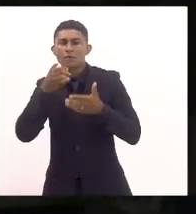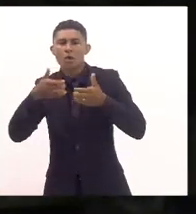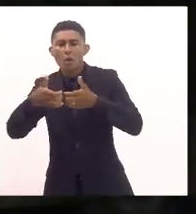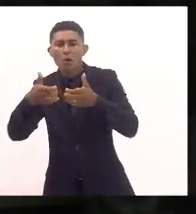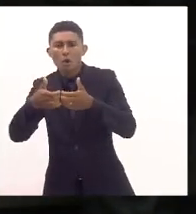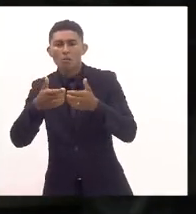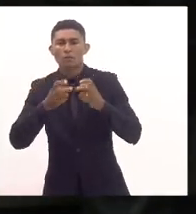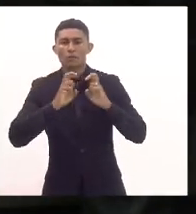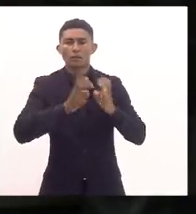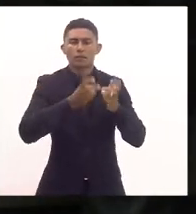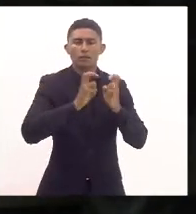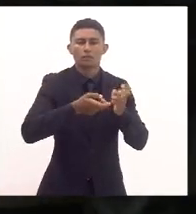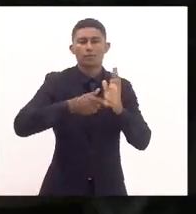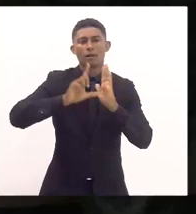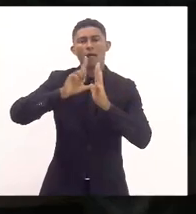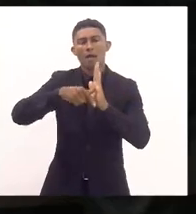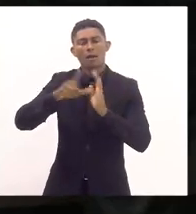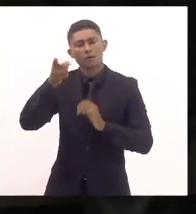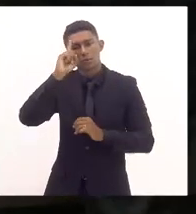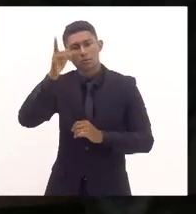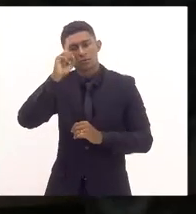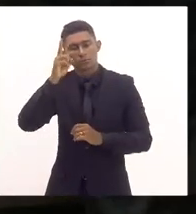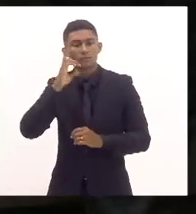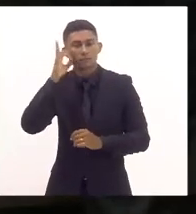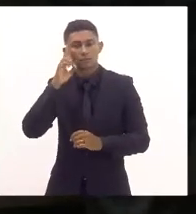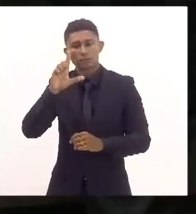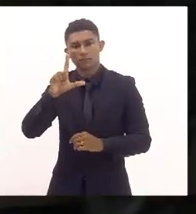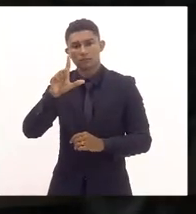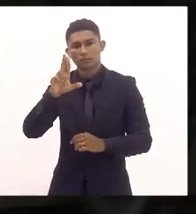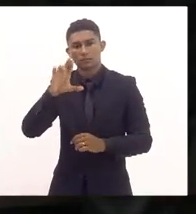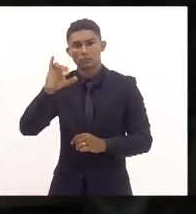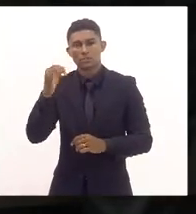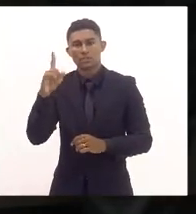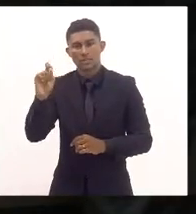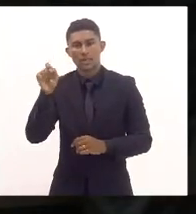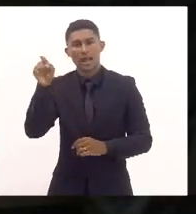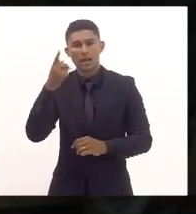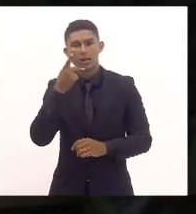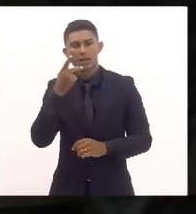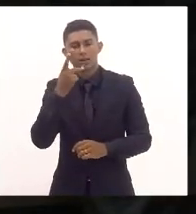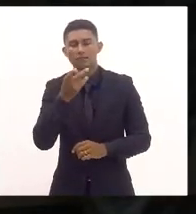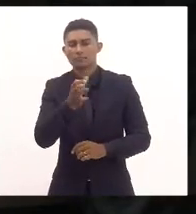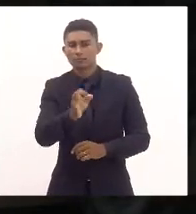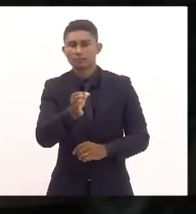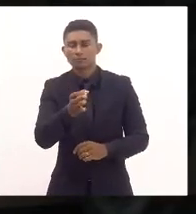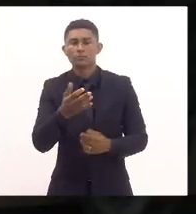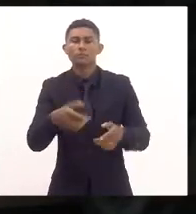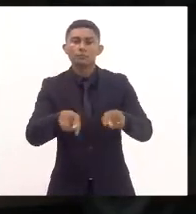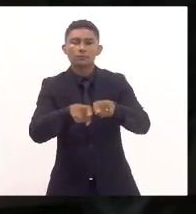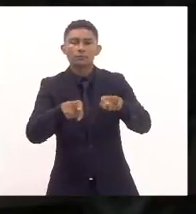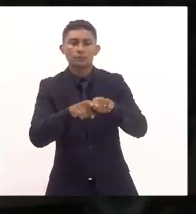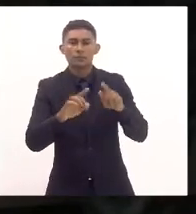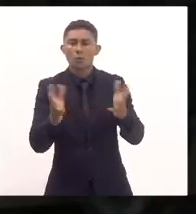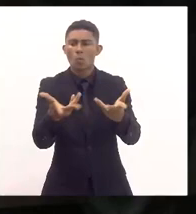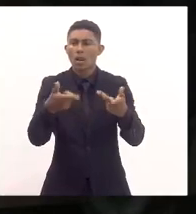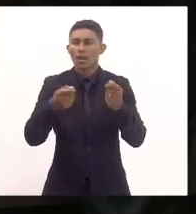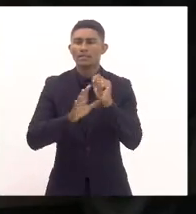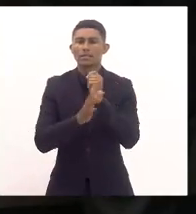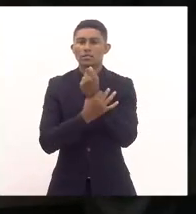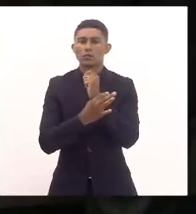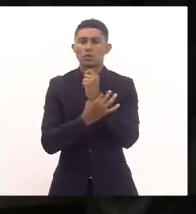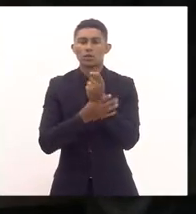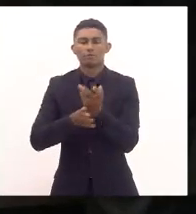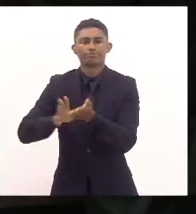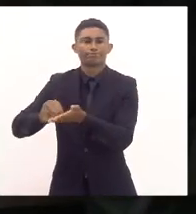dias para os trens a deputada Lucinha mencionou e isso aqui a falta de qualidade e segurança no